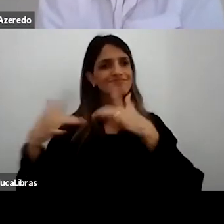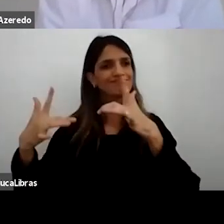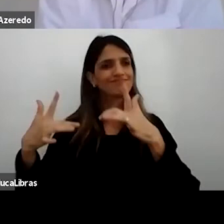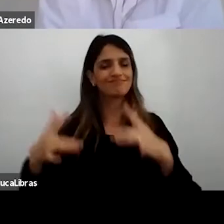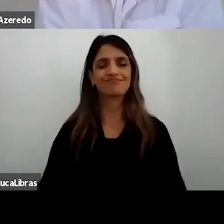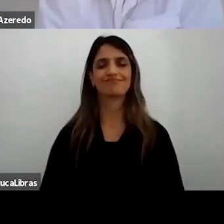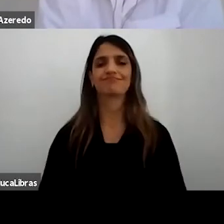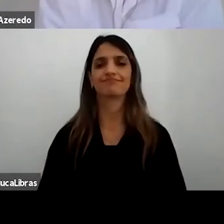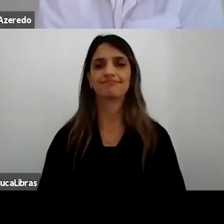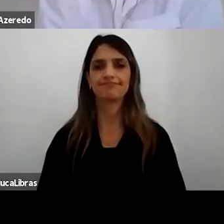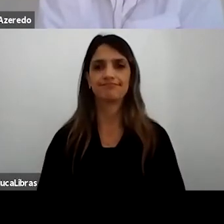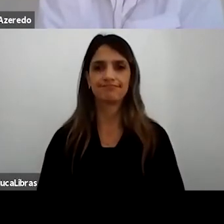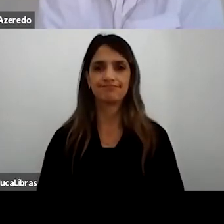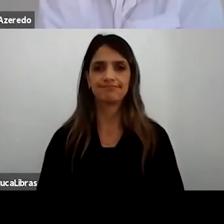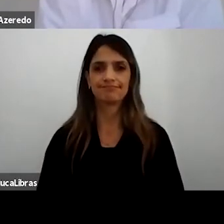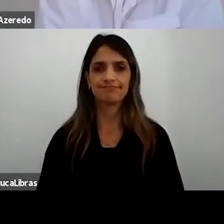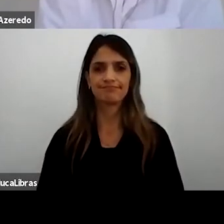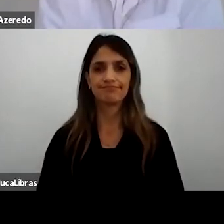Eu também.